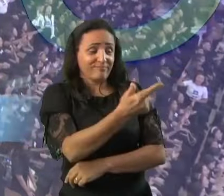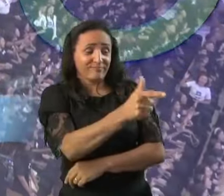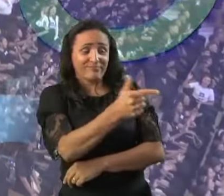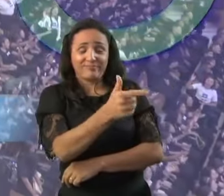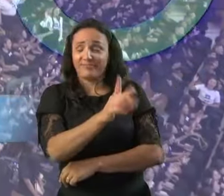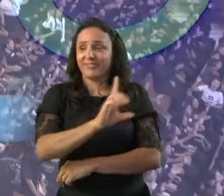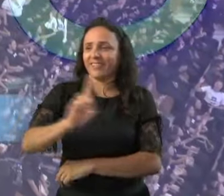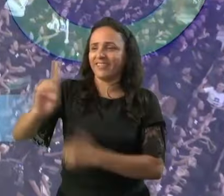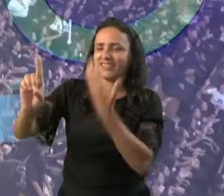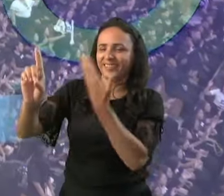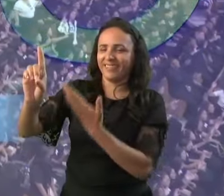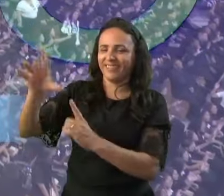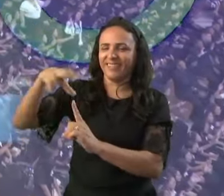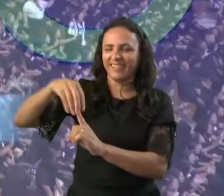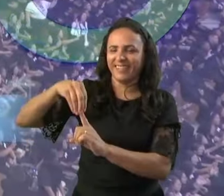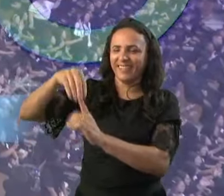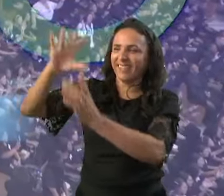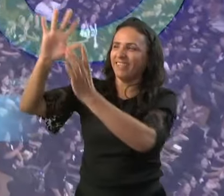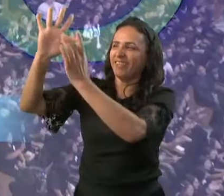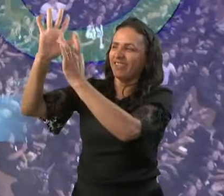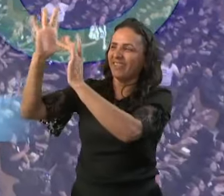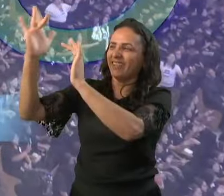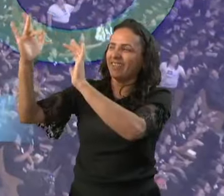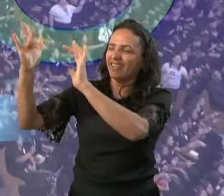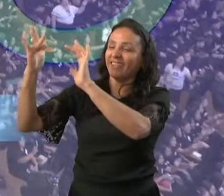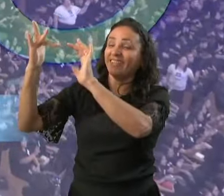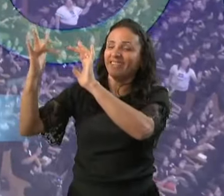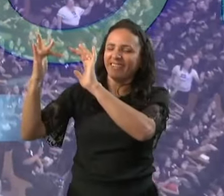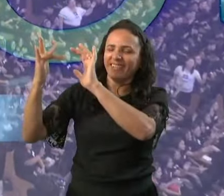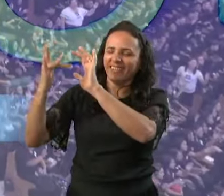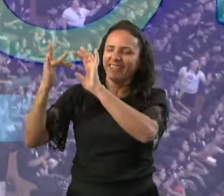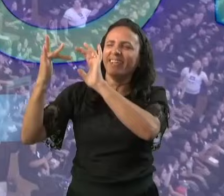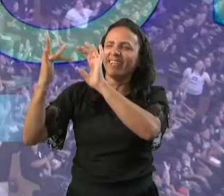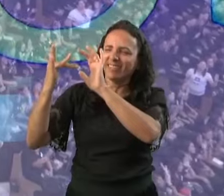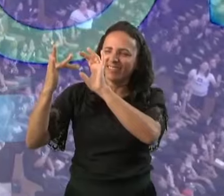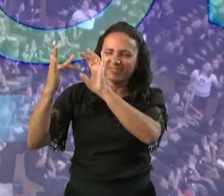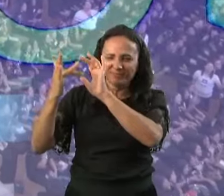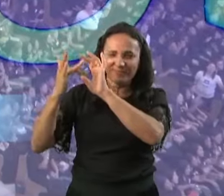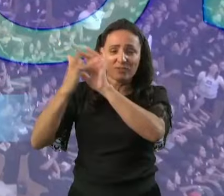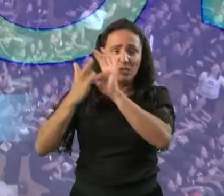ti, Jesus. Igual não.